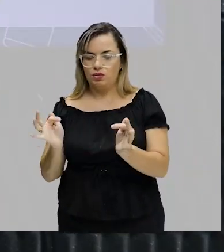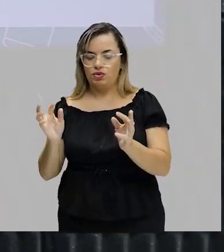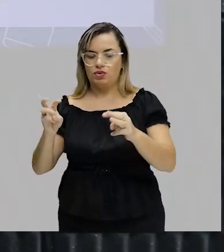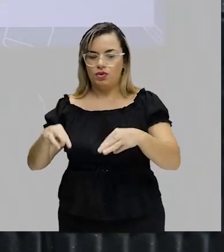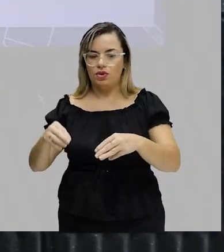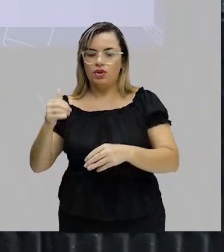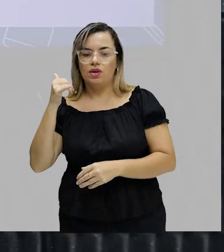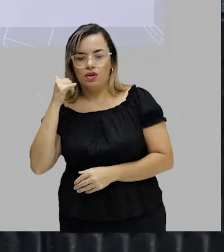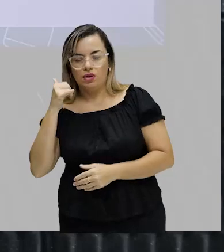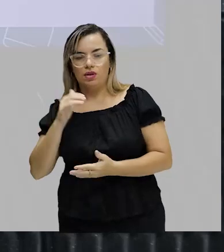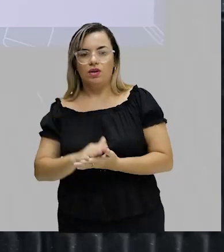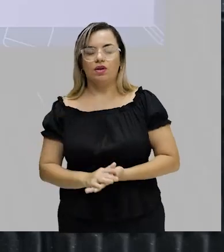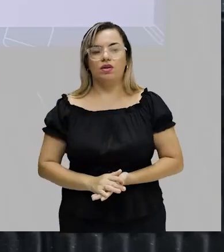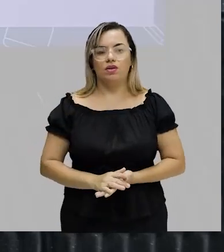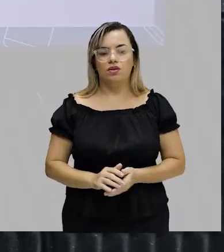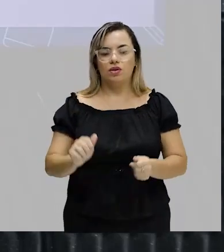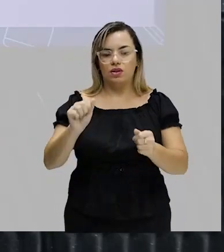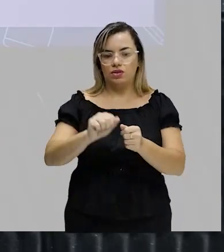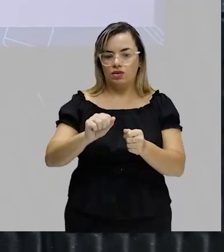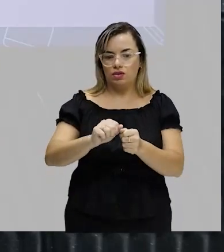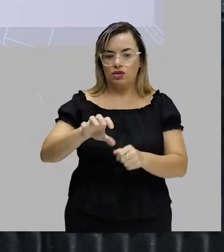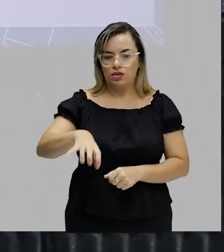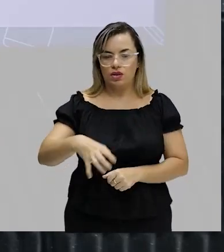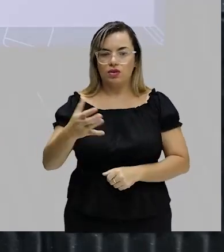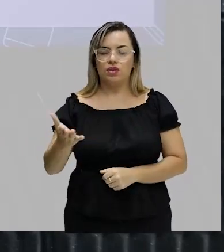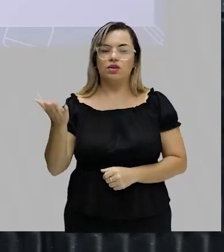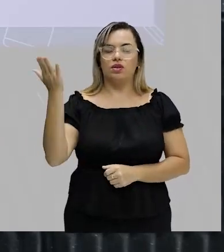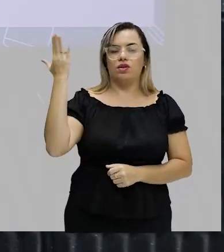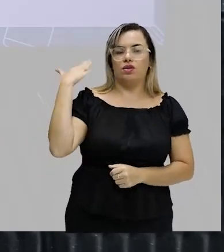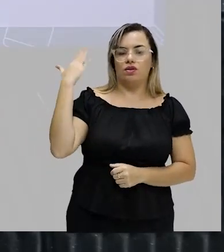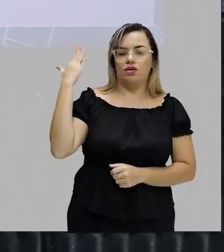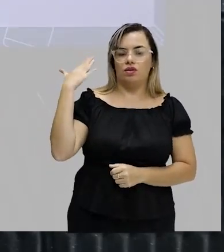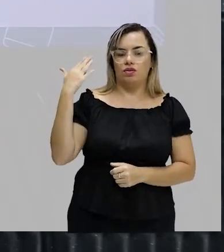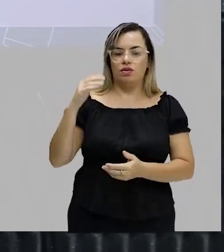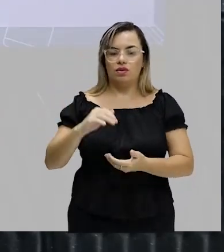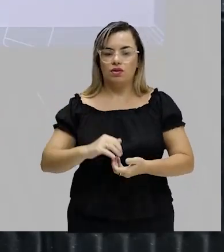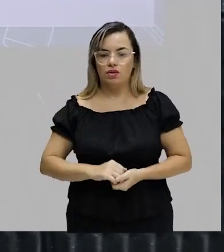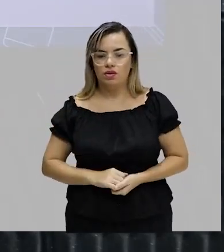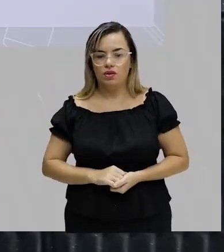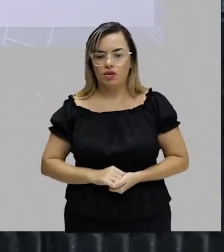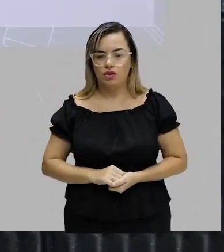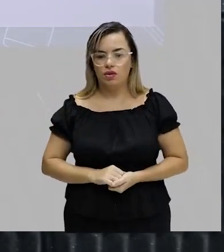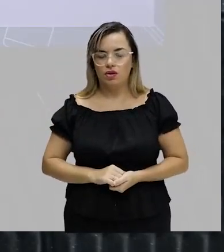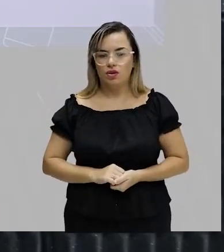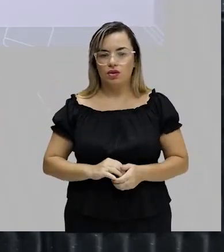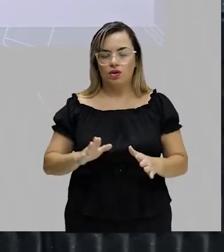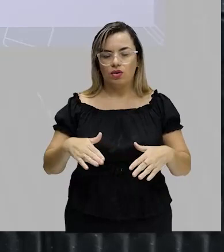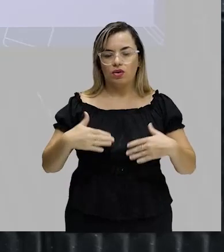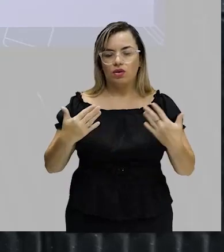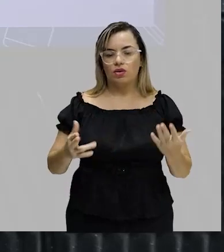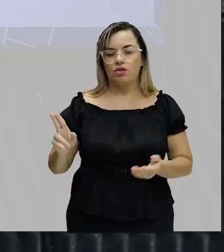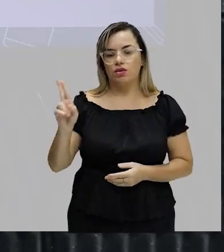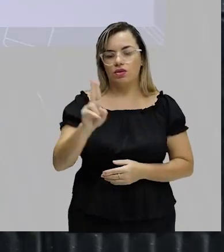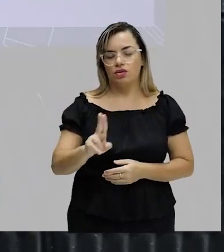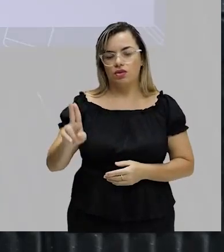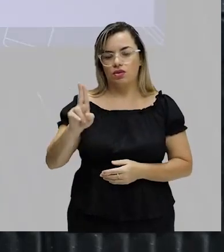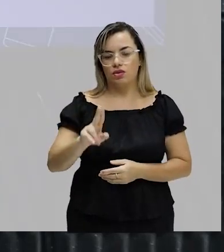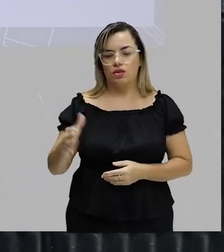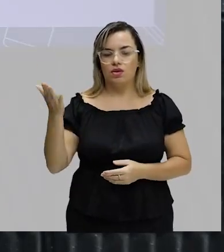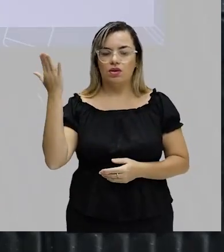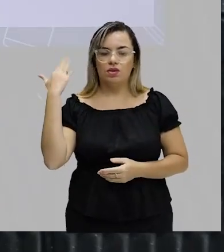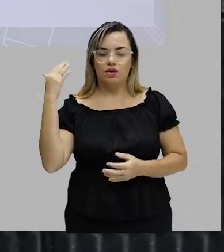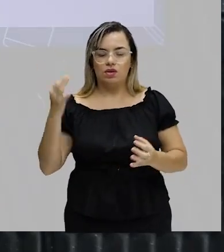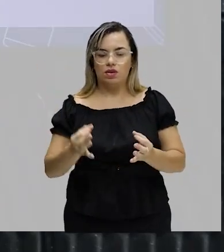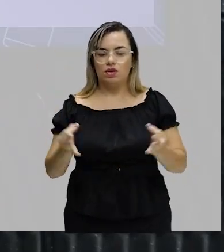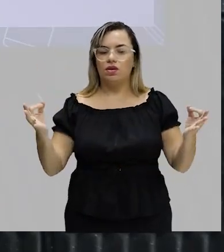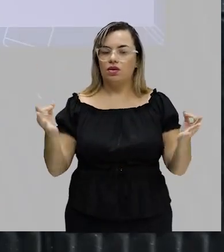que aconteceram no passado. Agora, os usos. Quando é que eu devo usar esse passado perfeito? Já demonstrei para vocês que toda vez que você